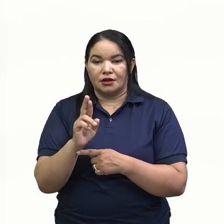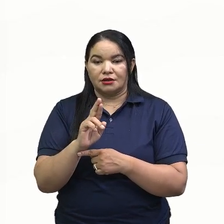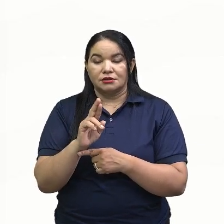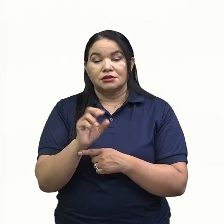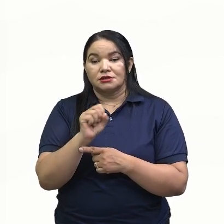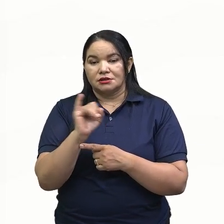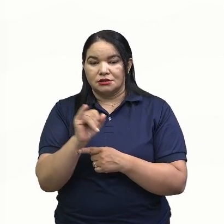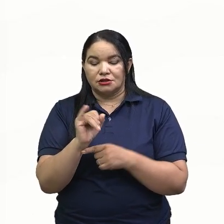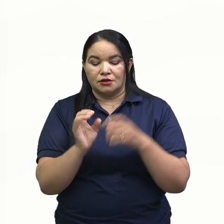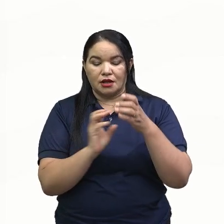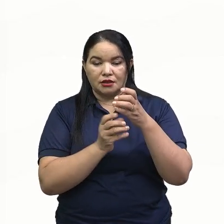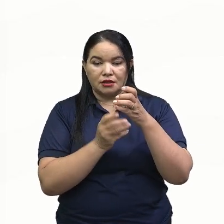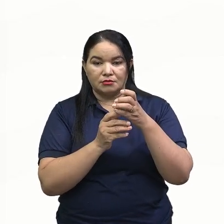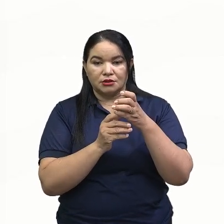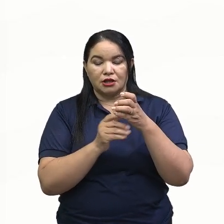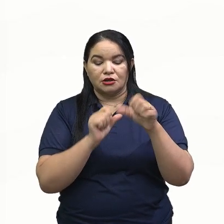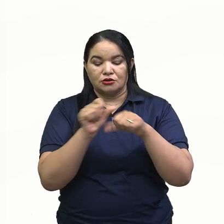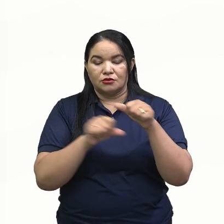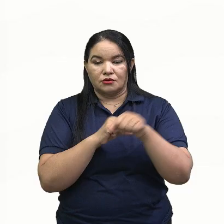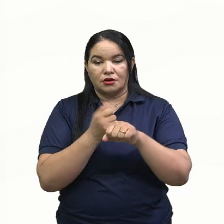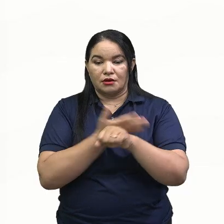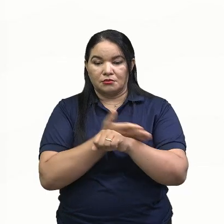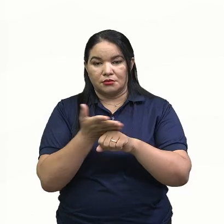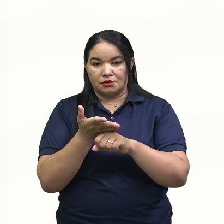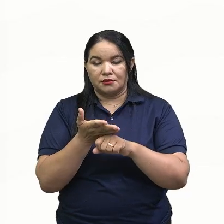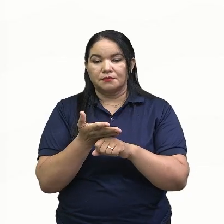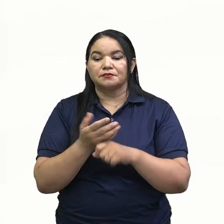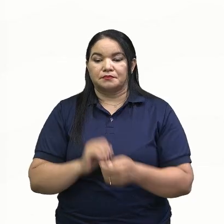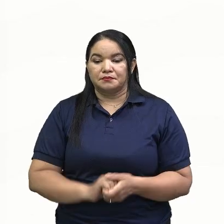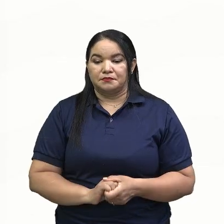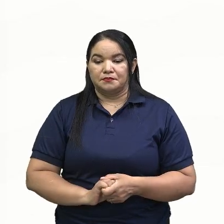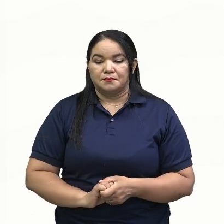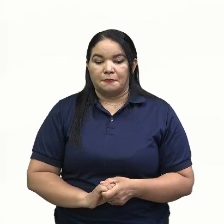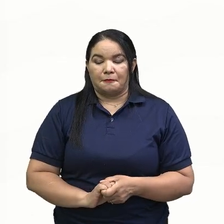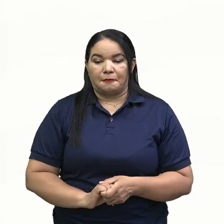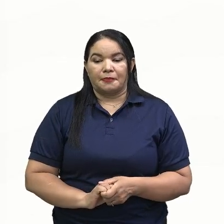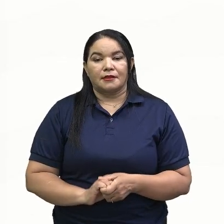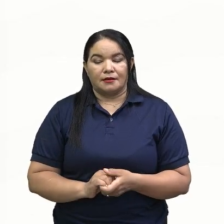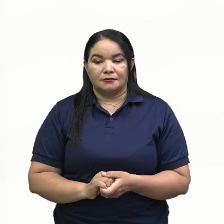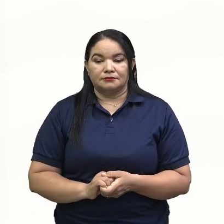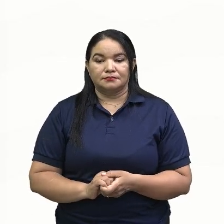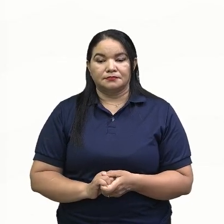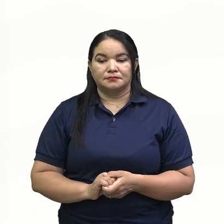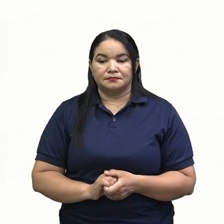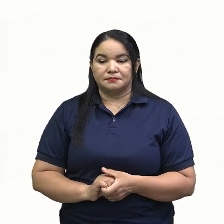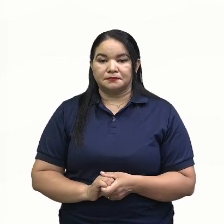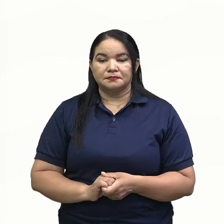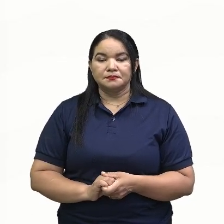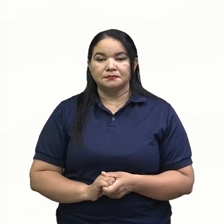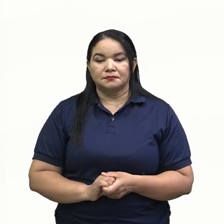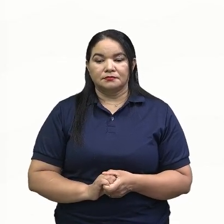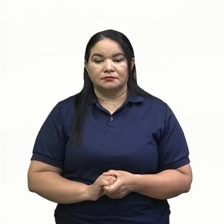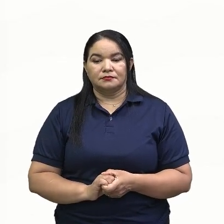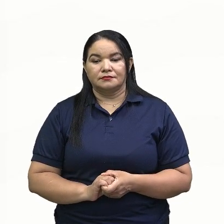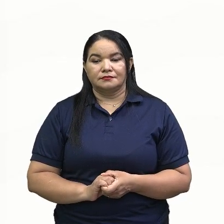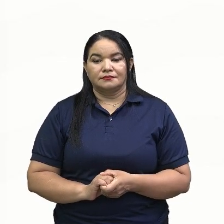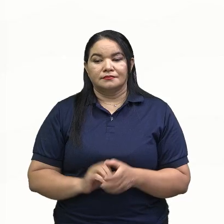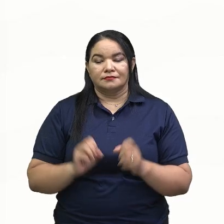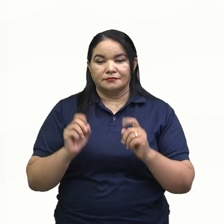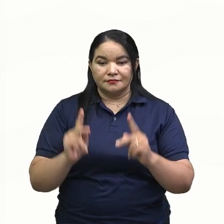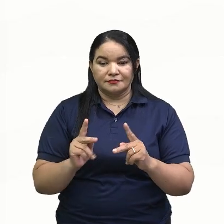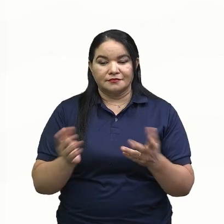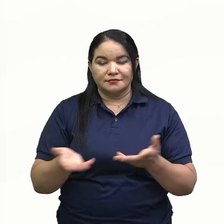lâmpadas. Portanto, aí está como nós chegamos aí na resposta lá do nosso exemplo. É isso,